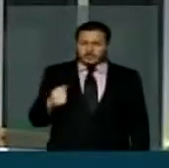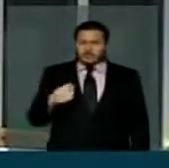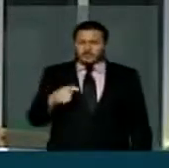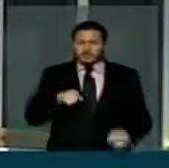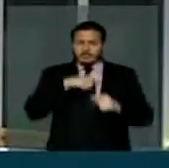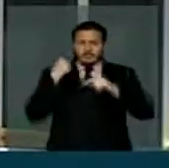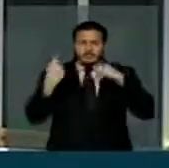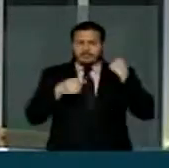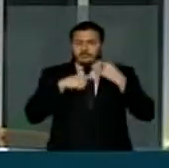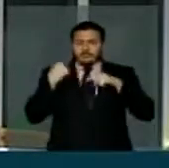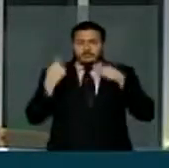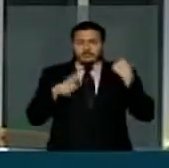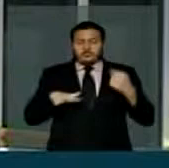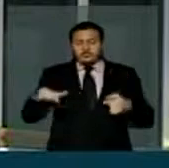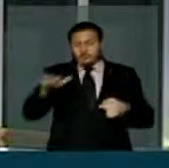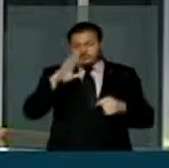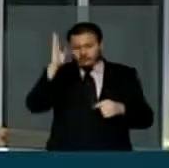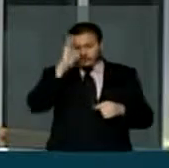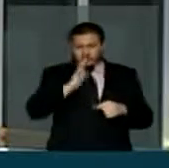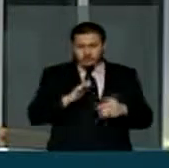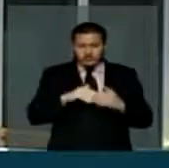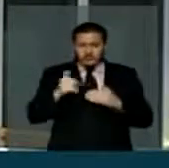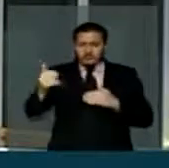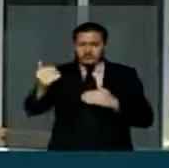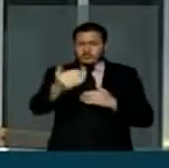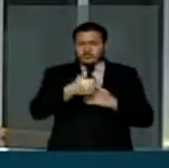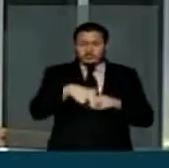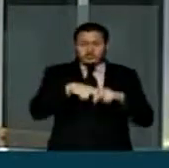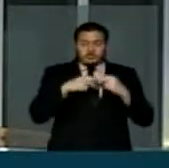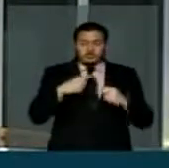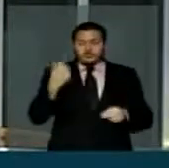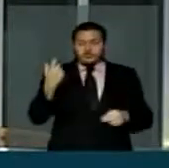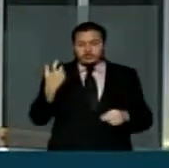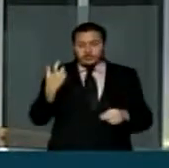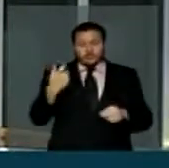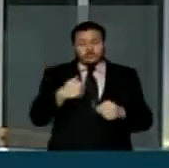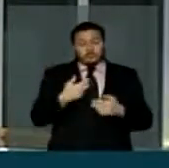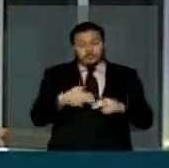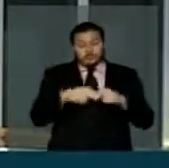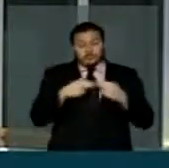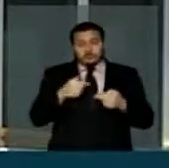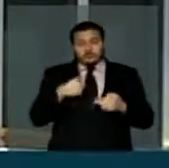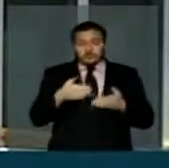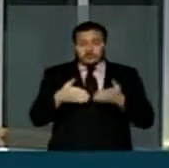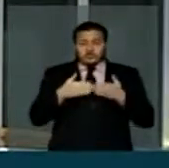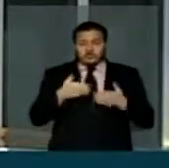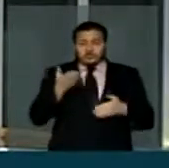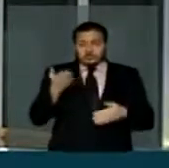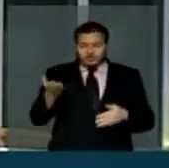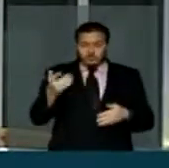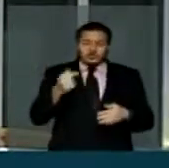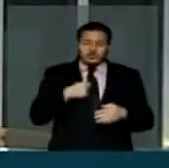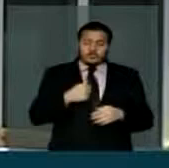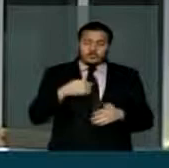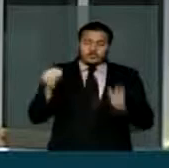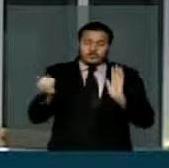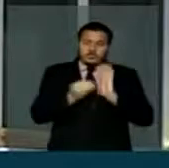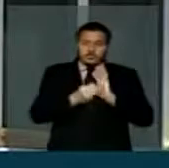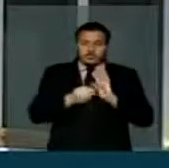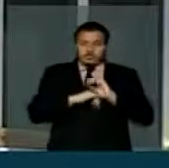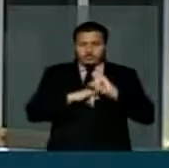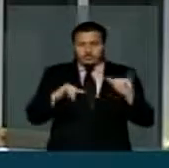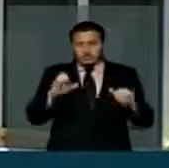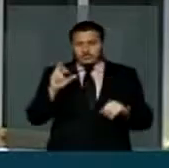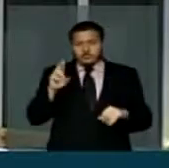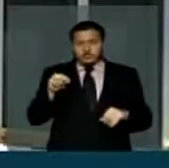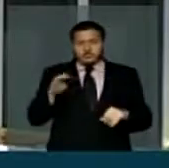sendo mortos na periferia desse Brasil por arma de fogo. Portanto, fica aqui nosso registro, nosso protesto pela criminalidade.